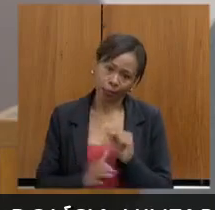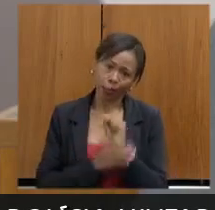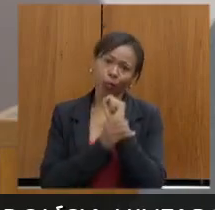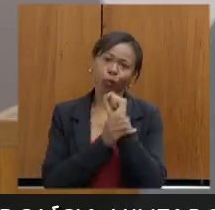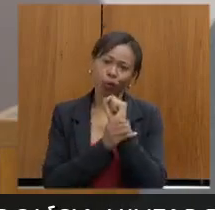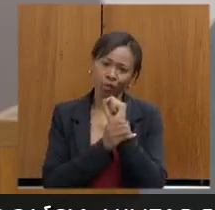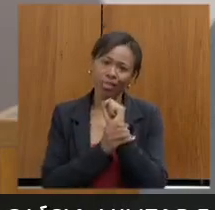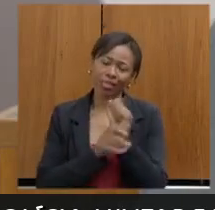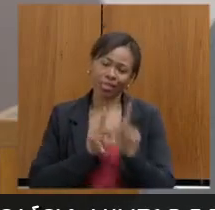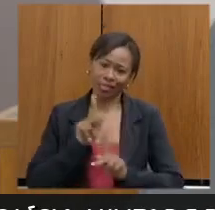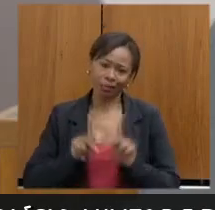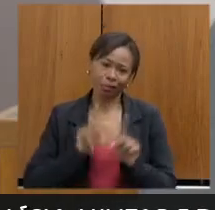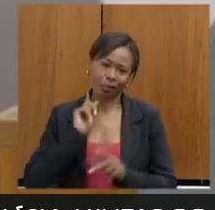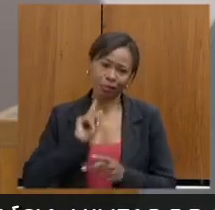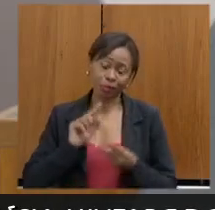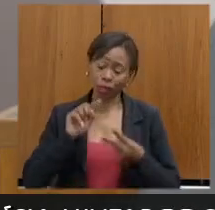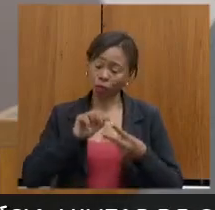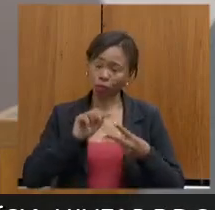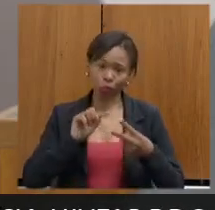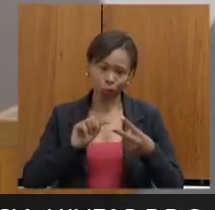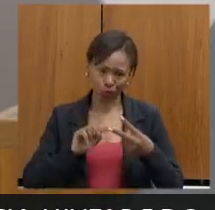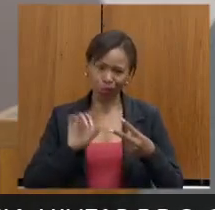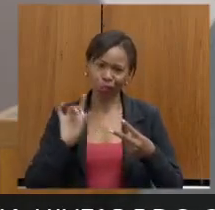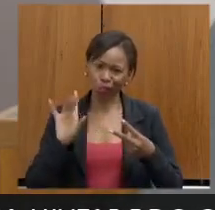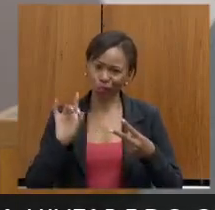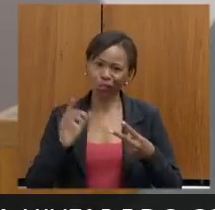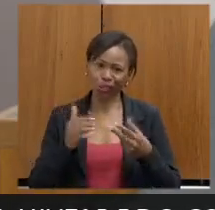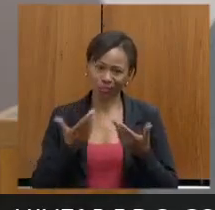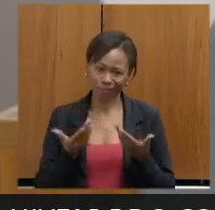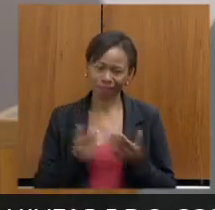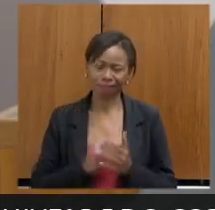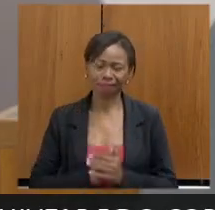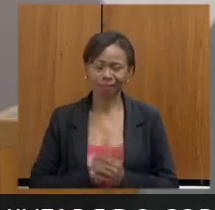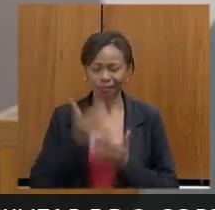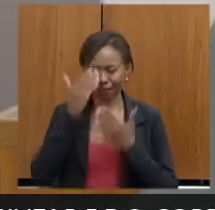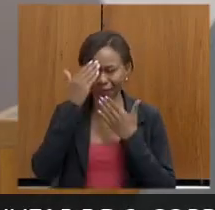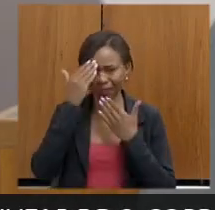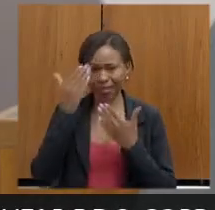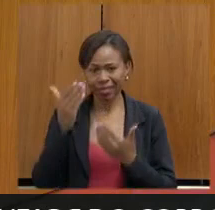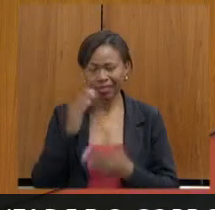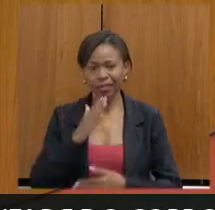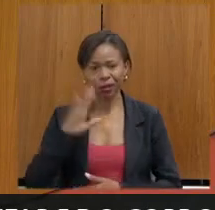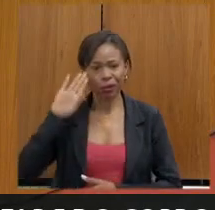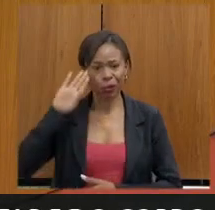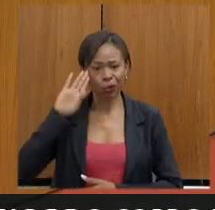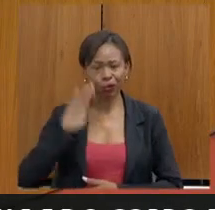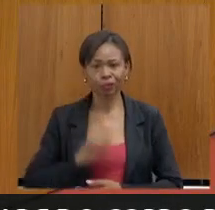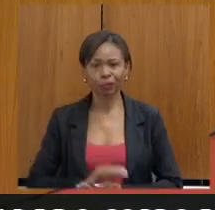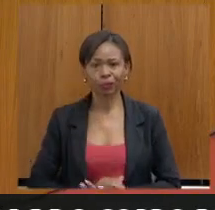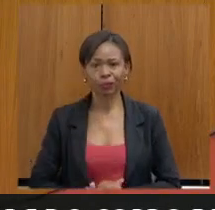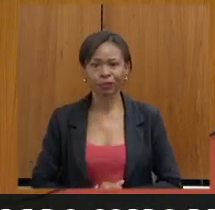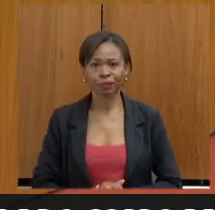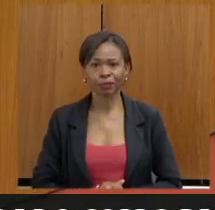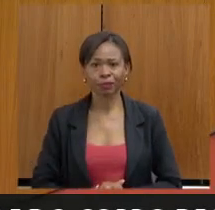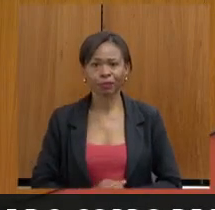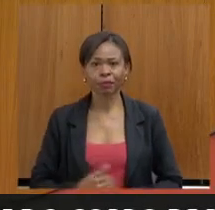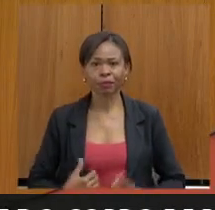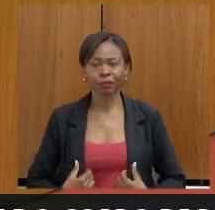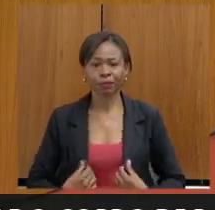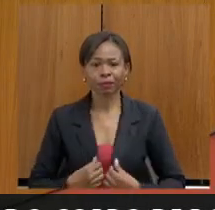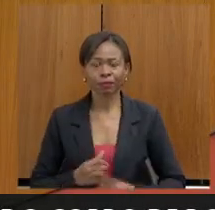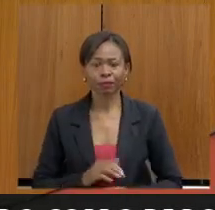Mineiro aí são só essas duas questões que eu gostaria de registrar muito obrigada viu Coronel e obrigado